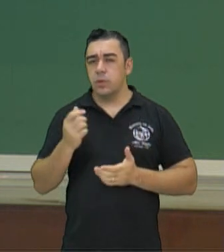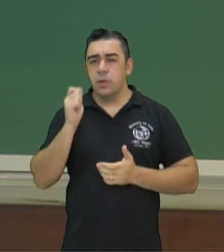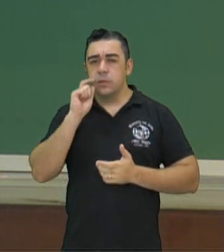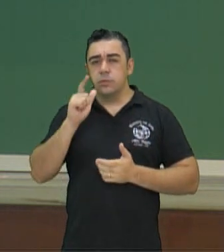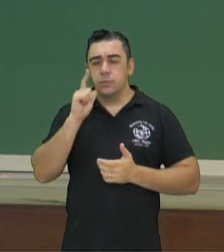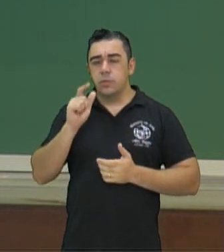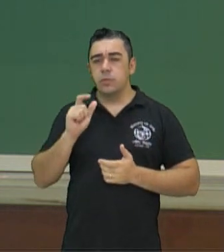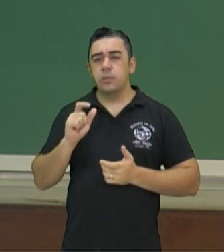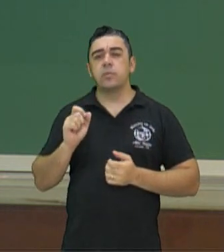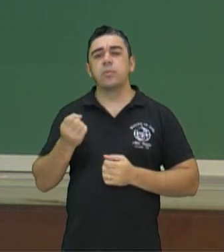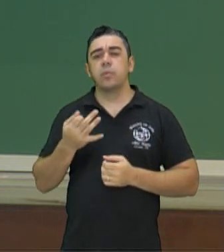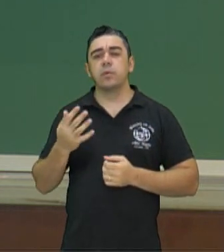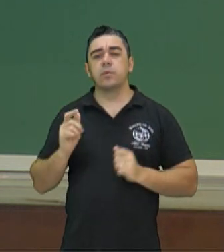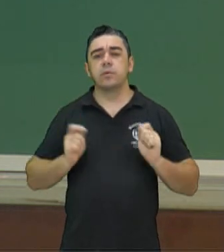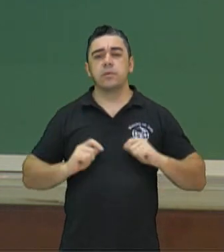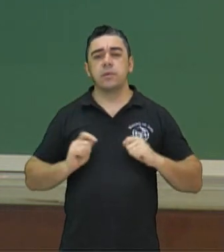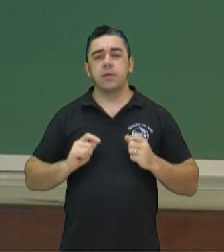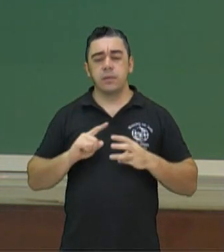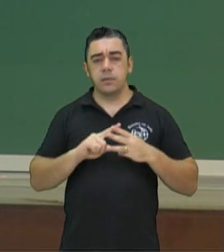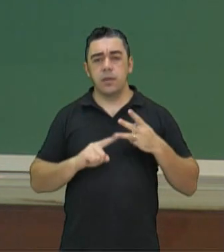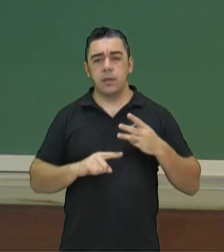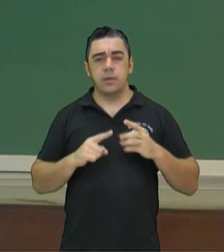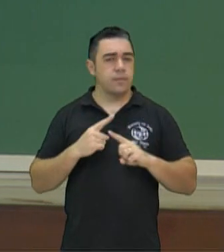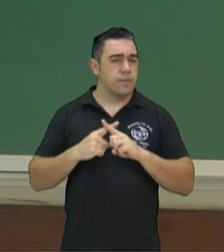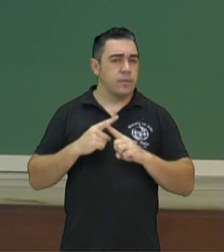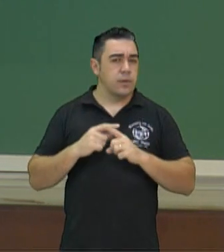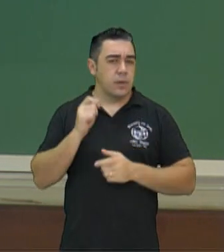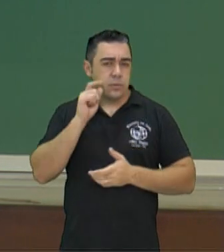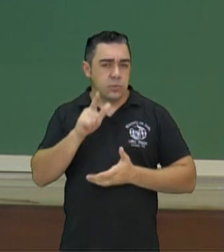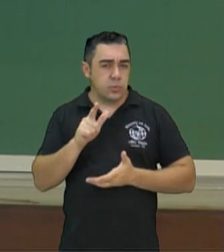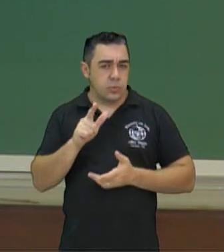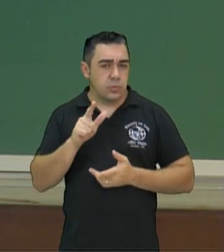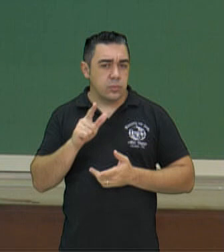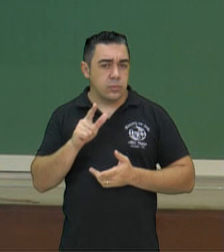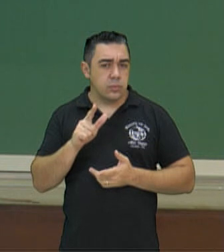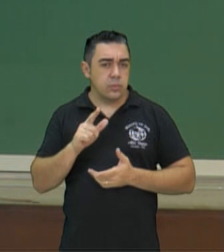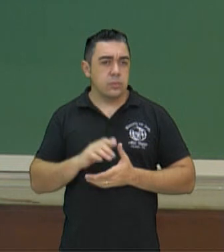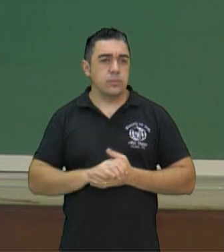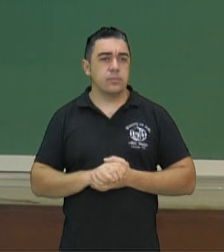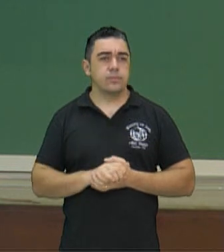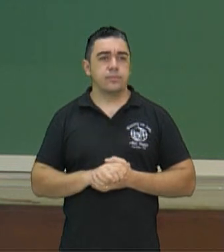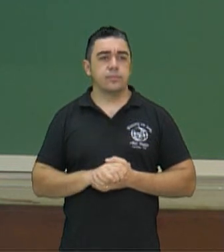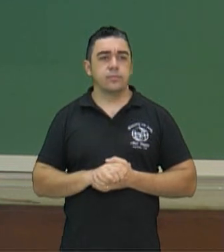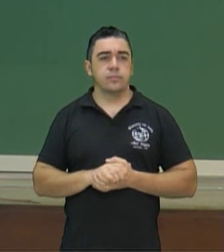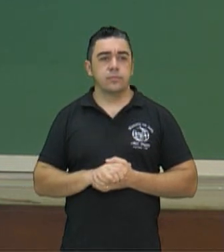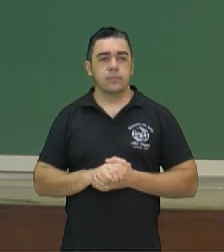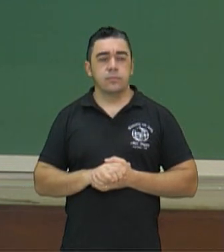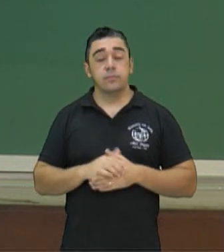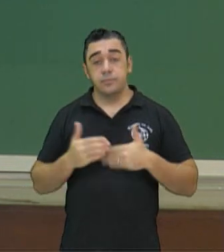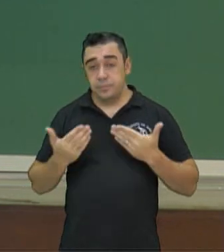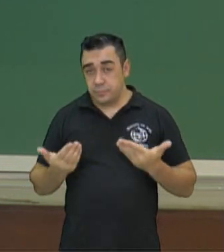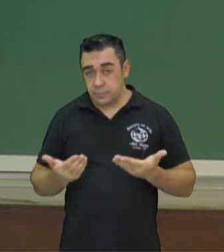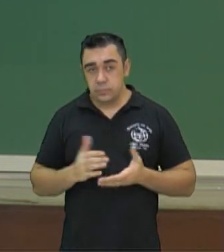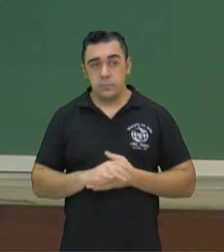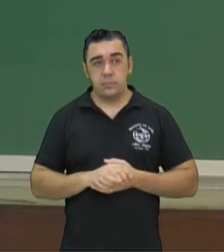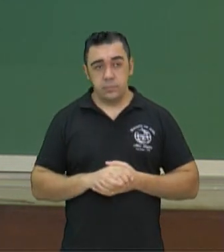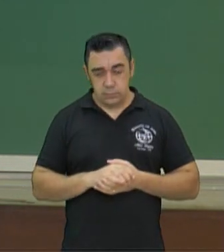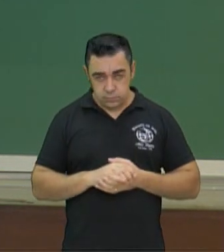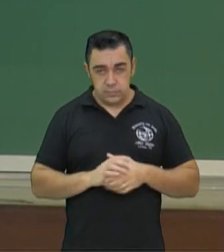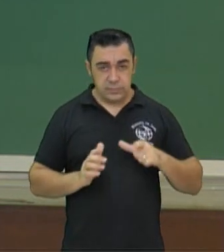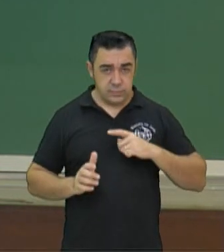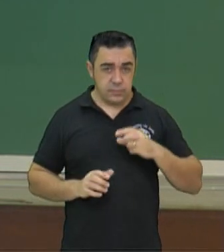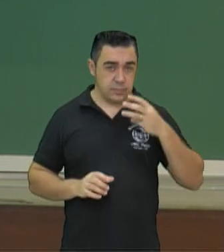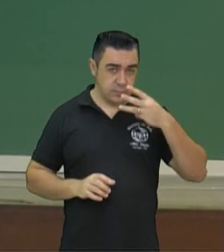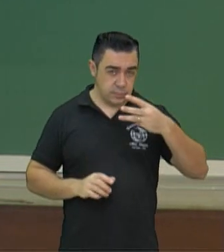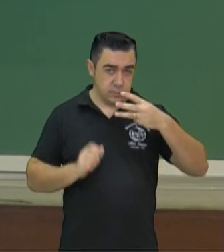as possibilidades de eu tirar 3 bolinhas azuis ao mesmo tempo? Então, eu tenho